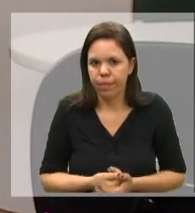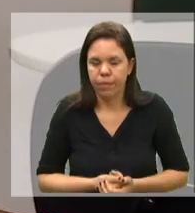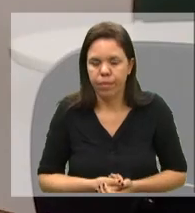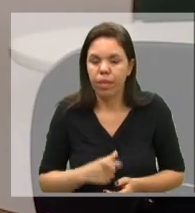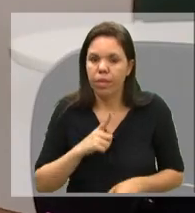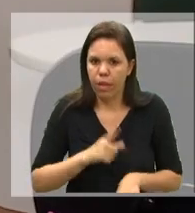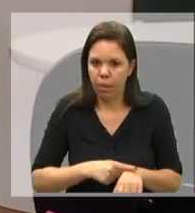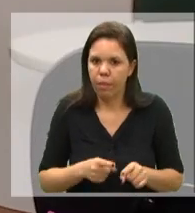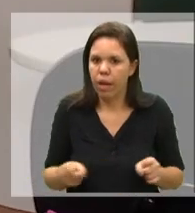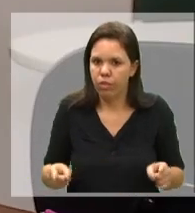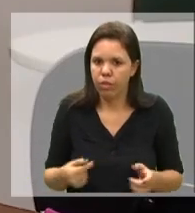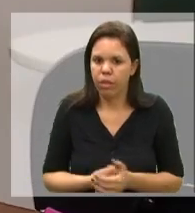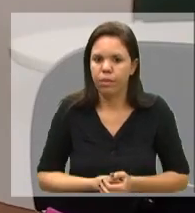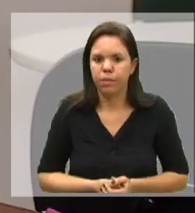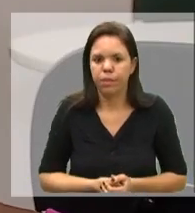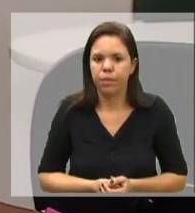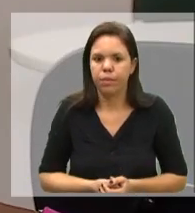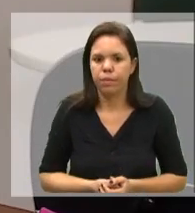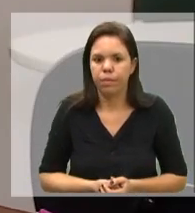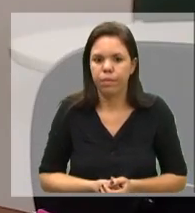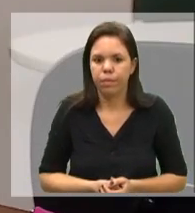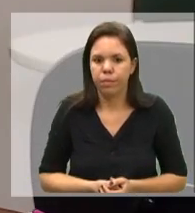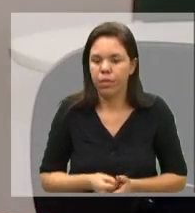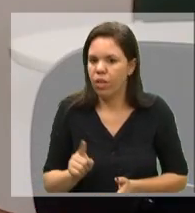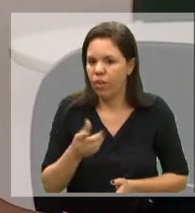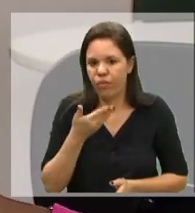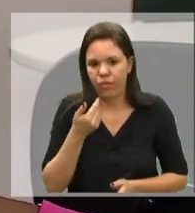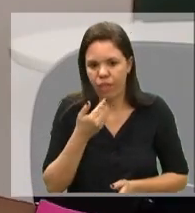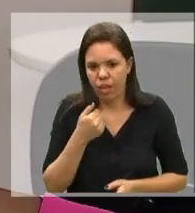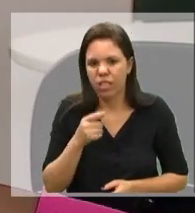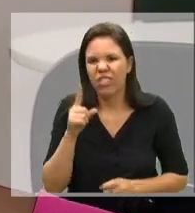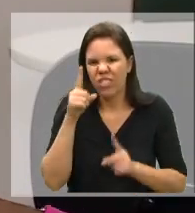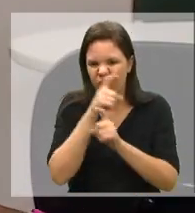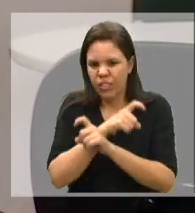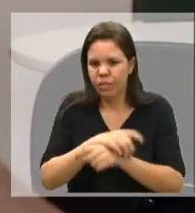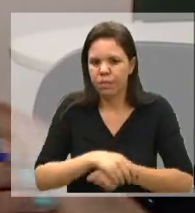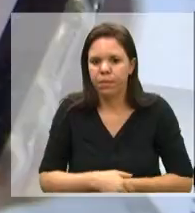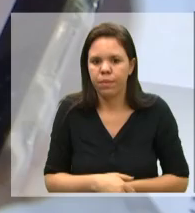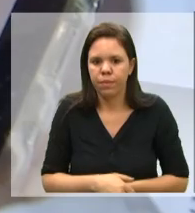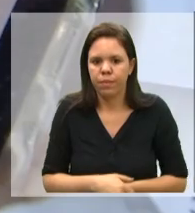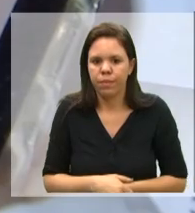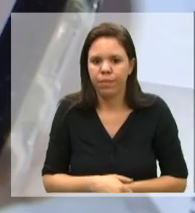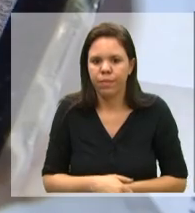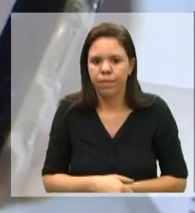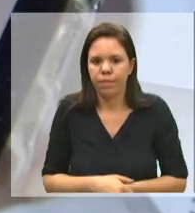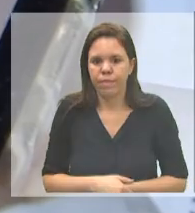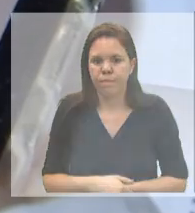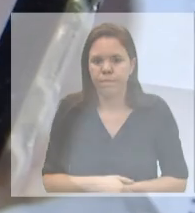um prazo de entrega. Não é fácil, é puxado.